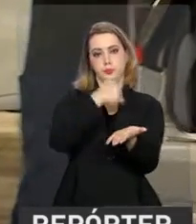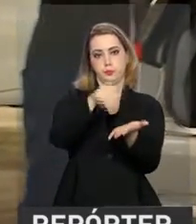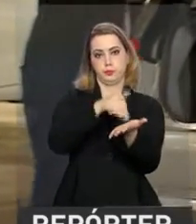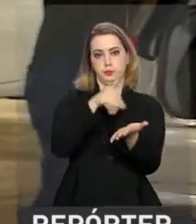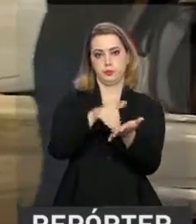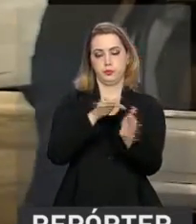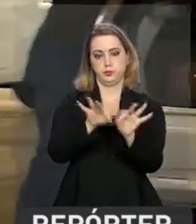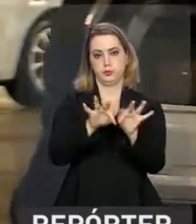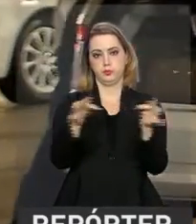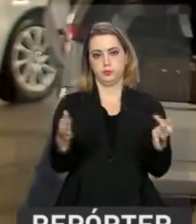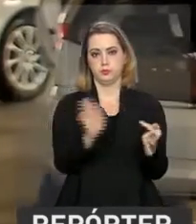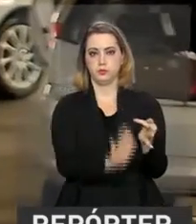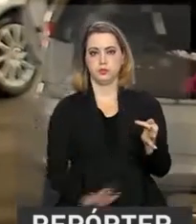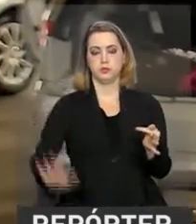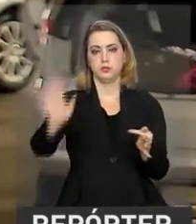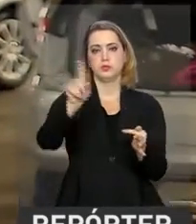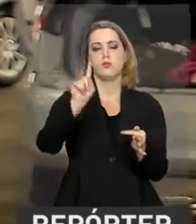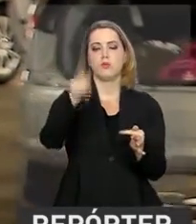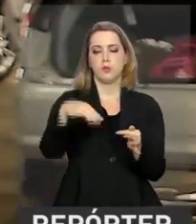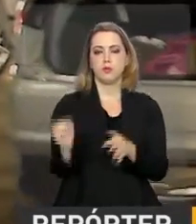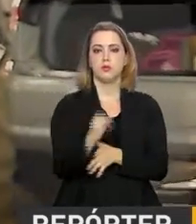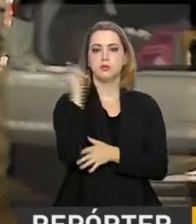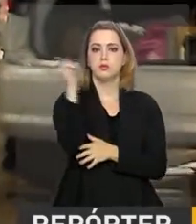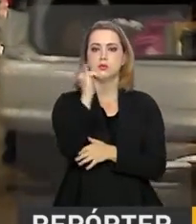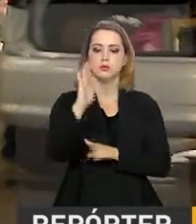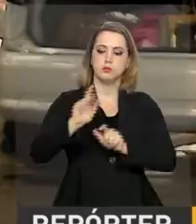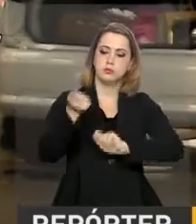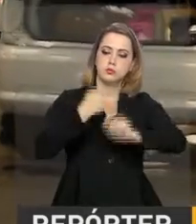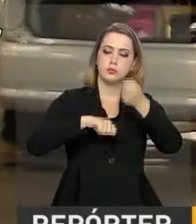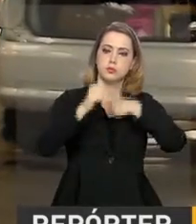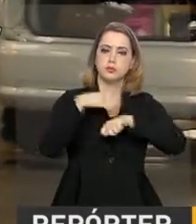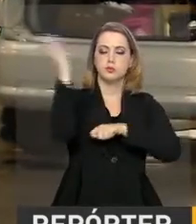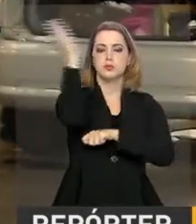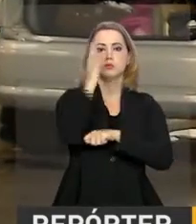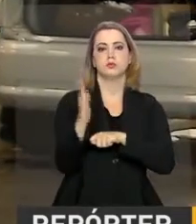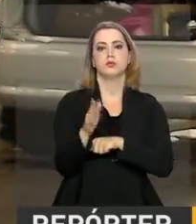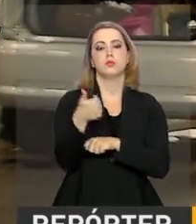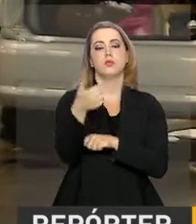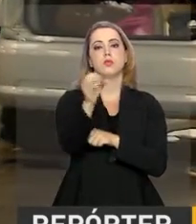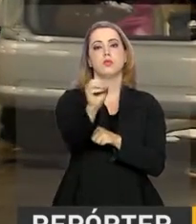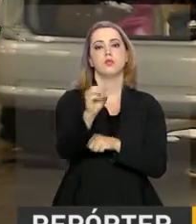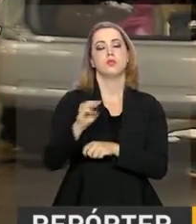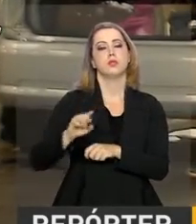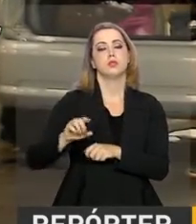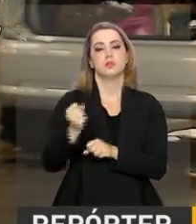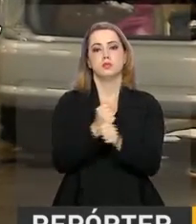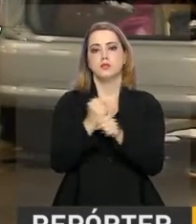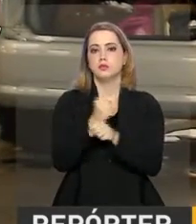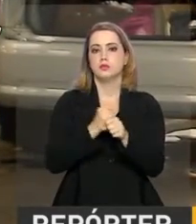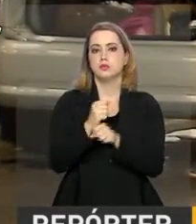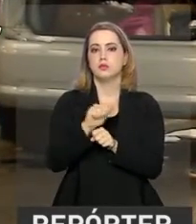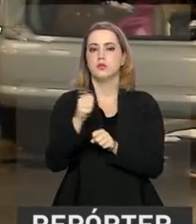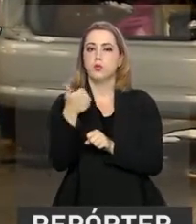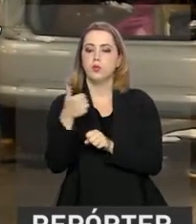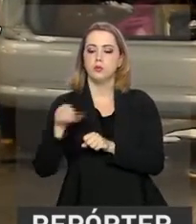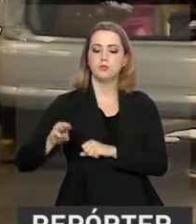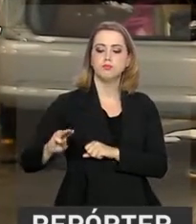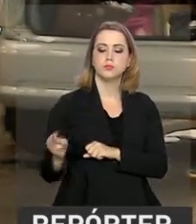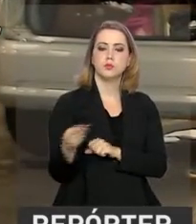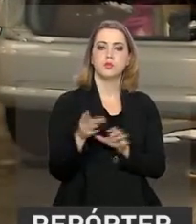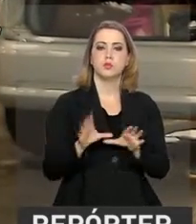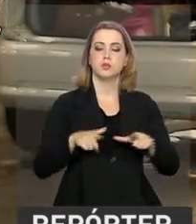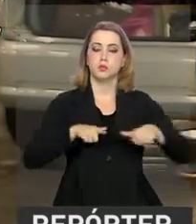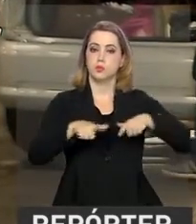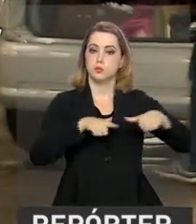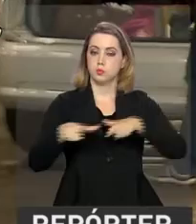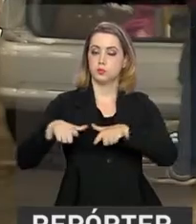nacional elas são de grande importância para a economia do país nos últimos dez anos geraram mais de 11 milhões de postos de trabalho